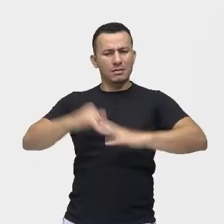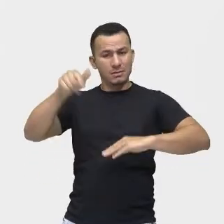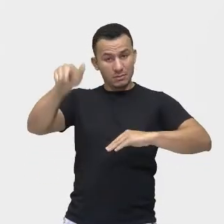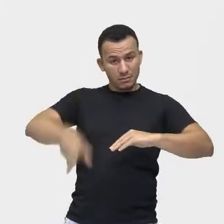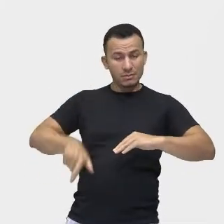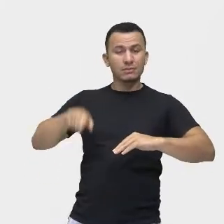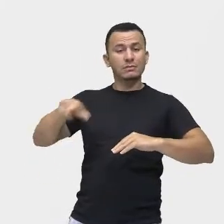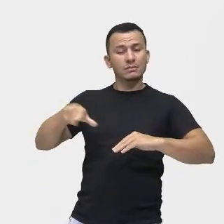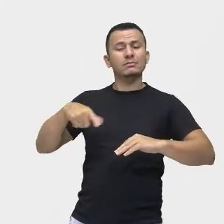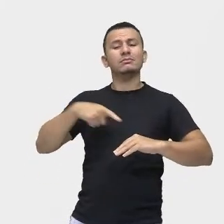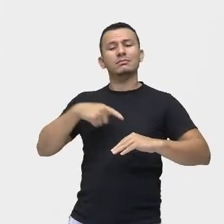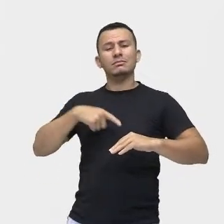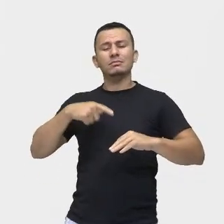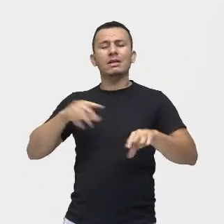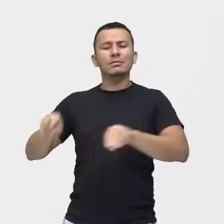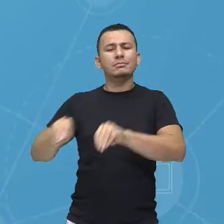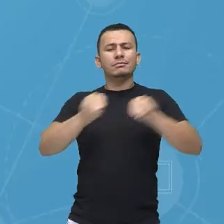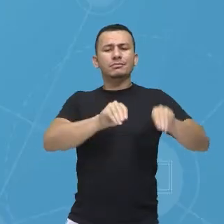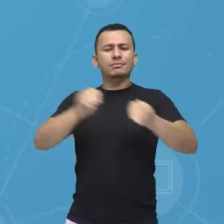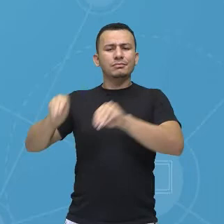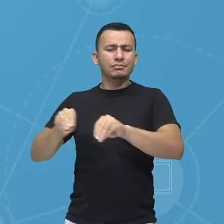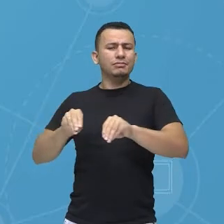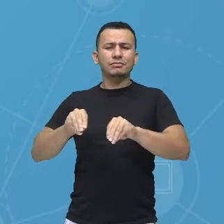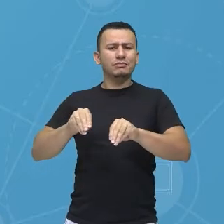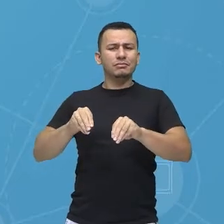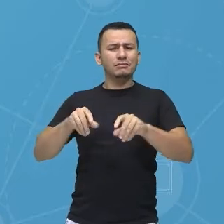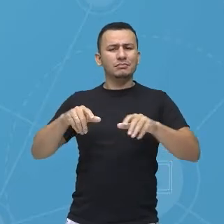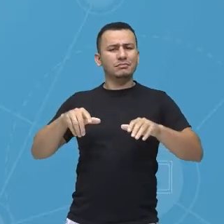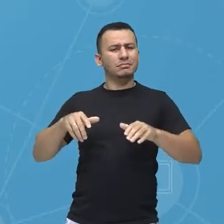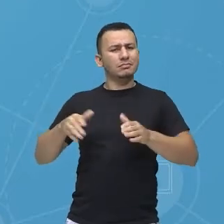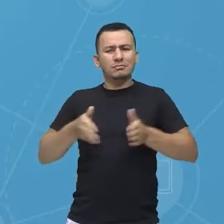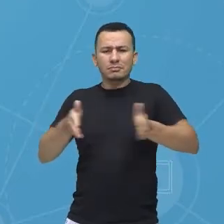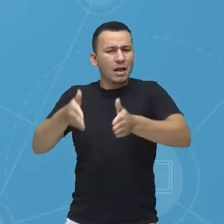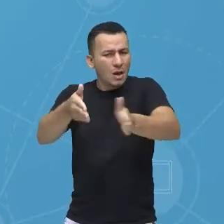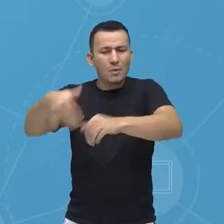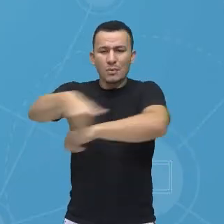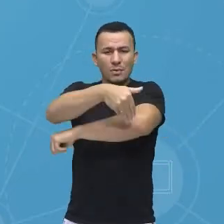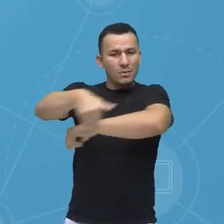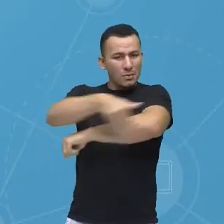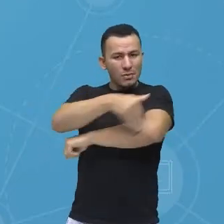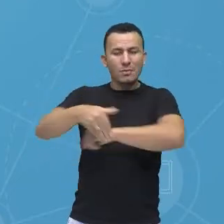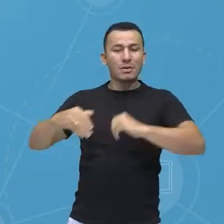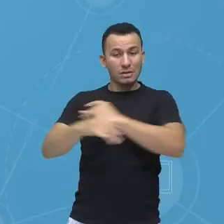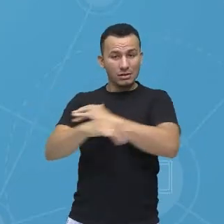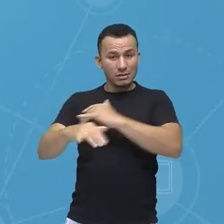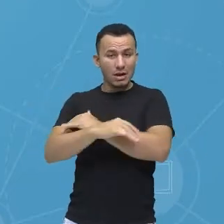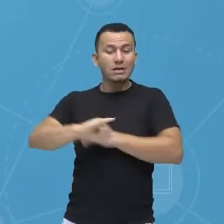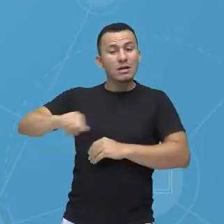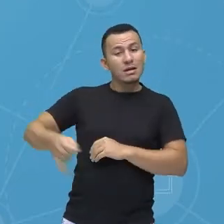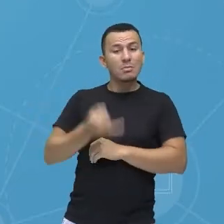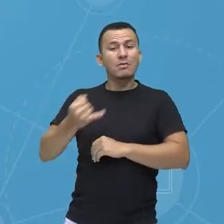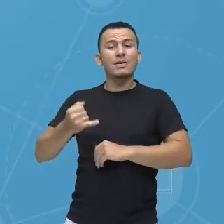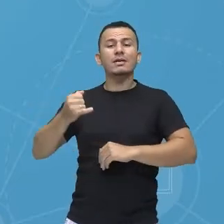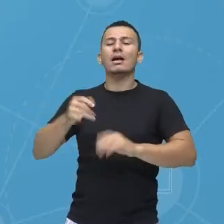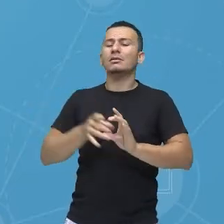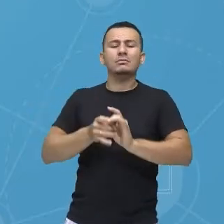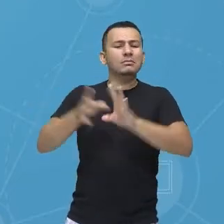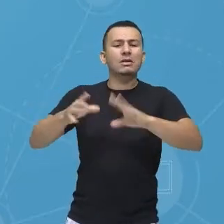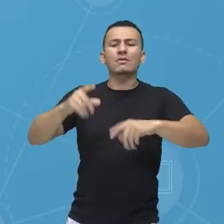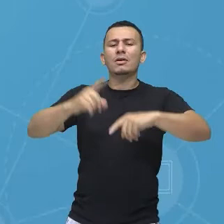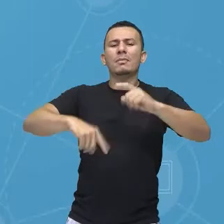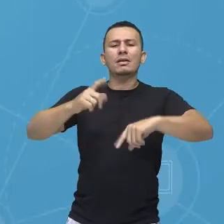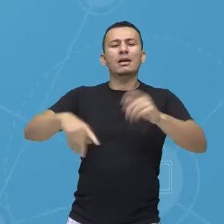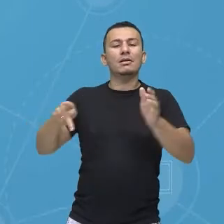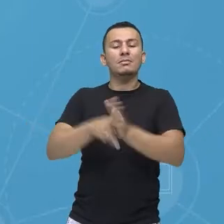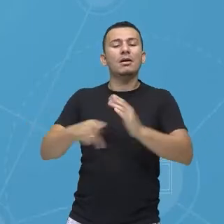ele vai se deslocando pela cidade mesmo, né, pelas ruas, e aproveita os próprios obstáculos que